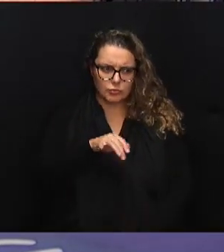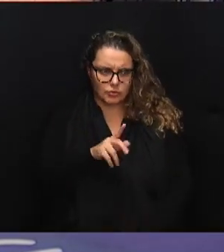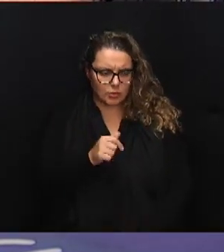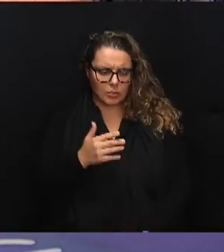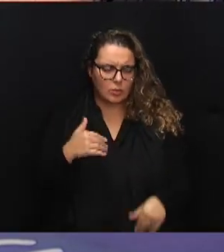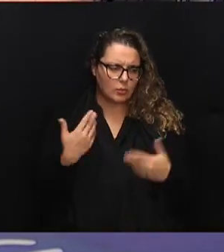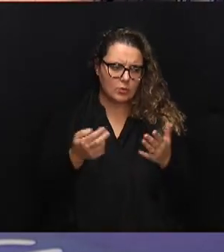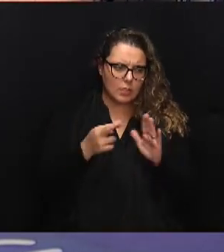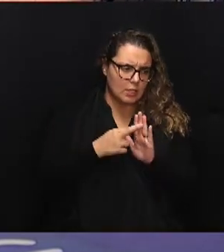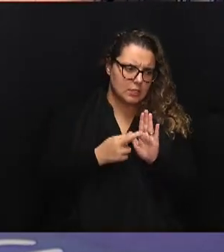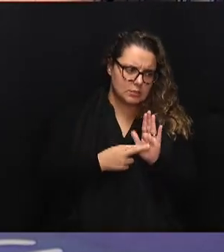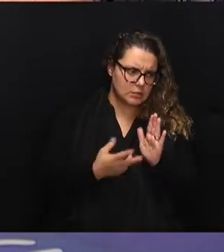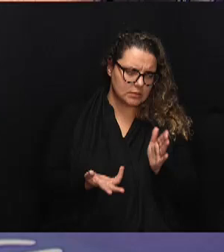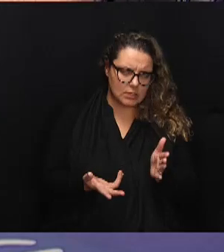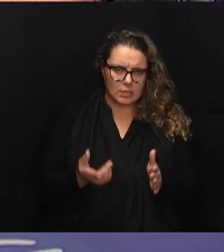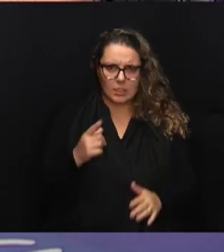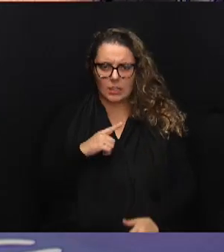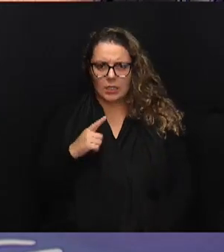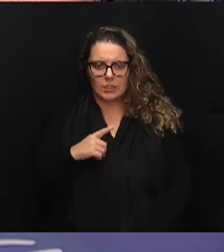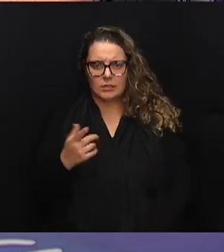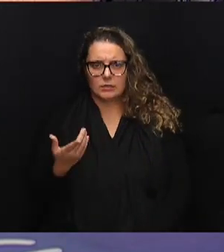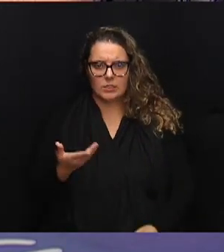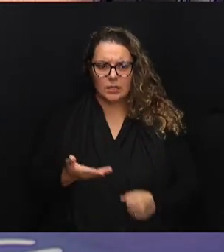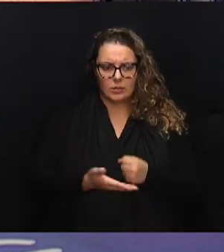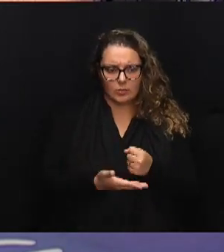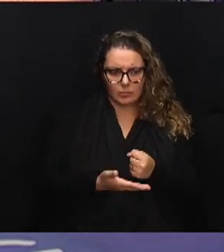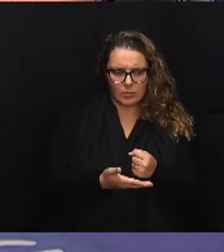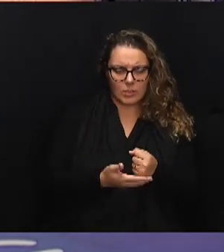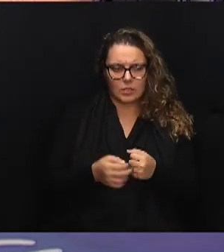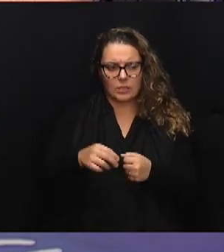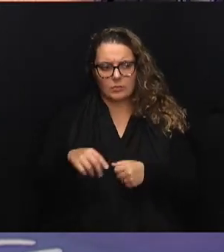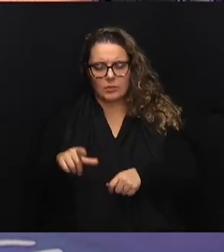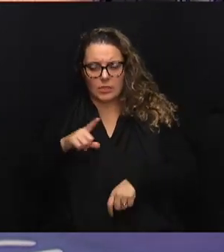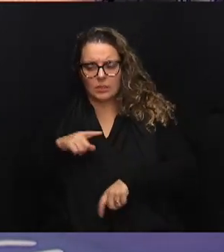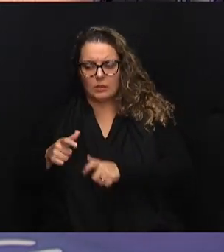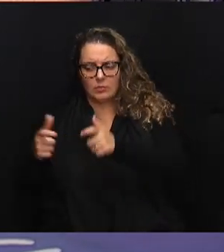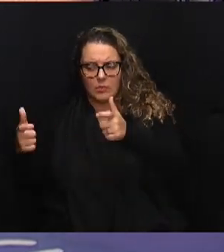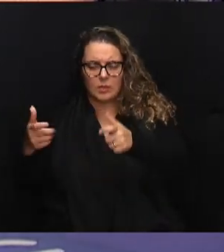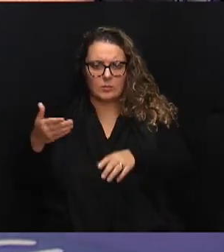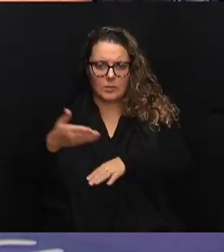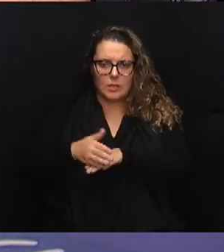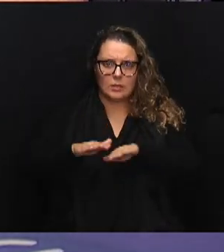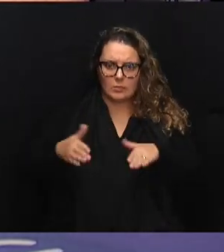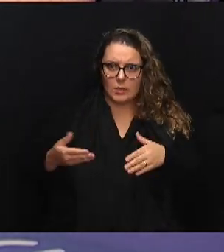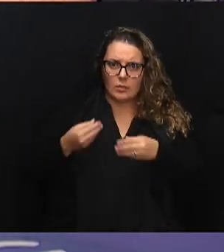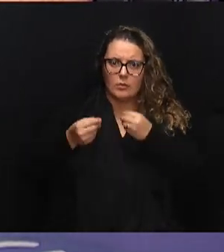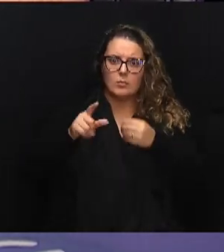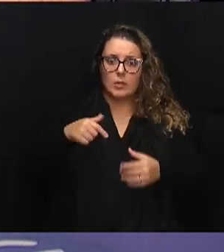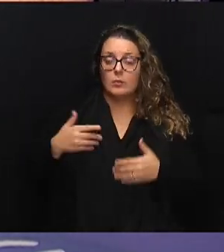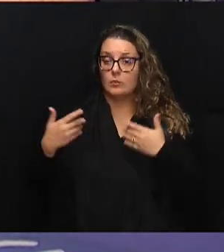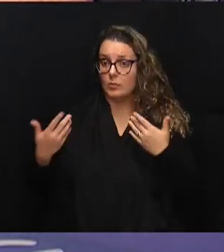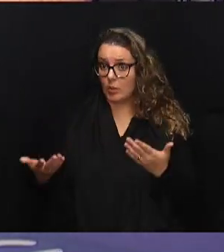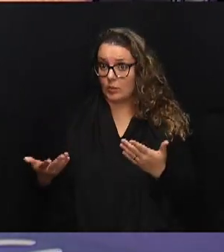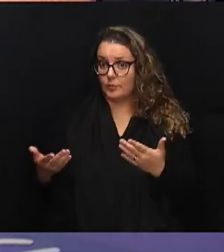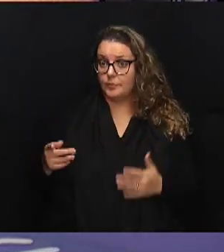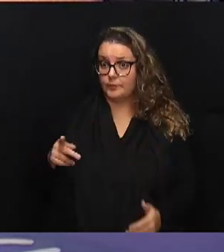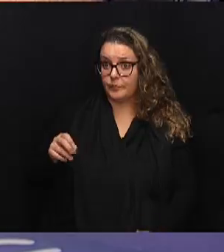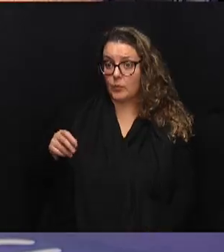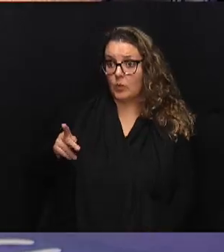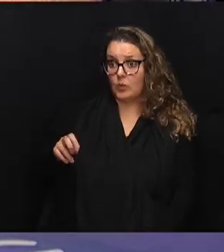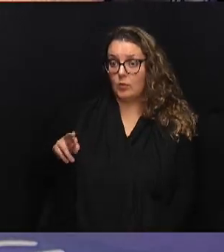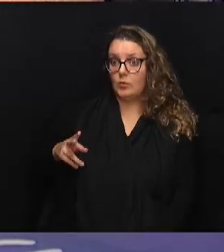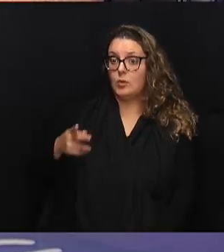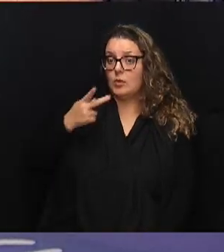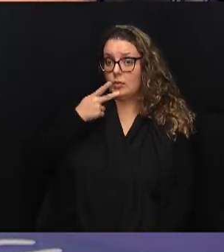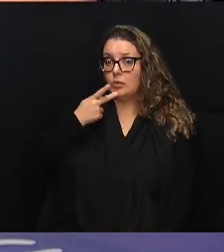as regras? Tem um mínimo de jogador e um máximo para entrar na mesa? Como que é? Então, o pôquer, falando